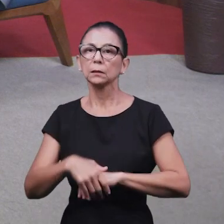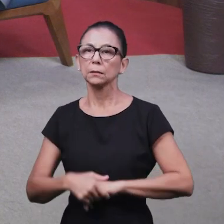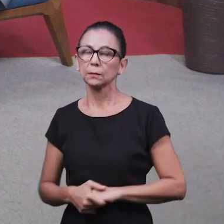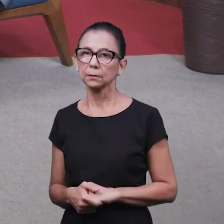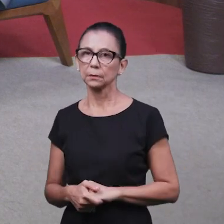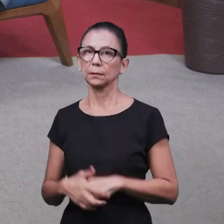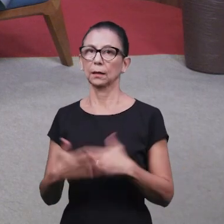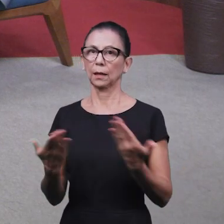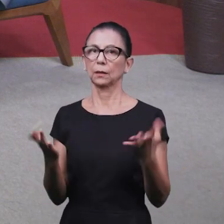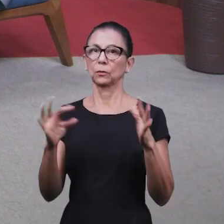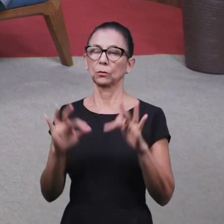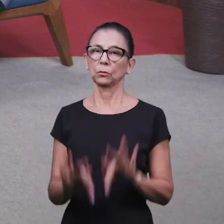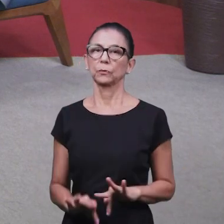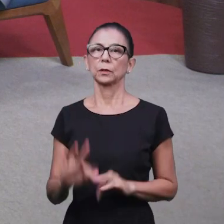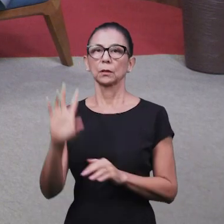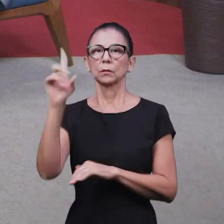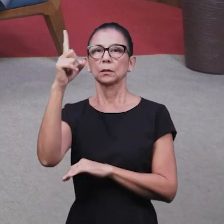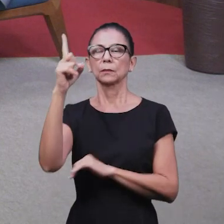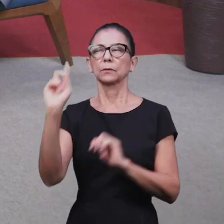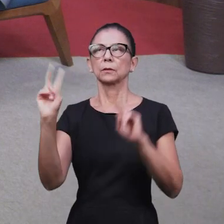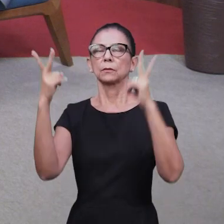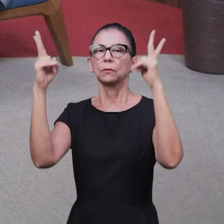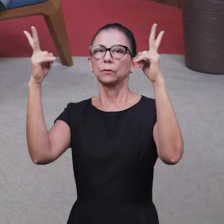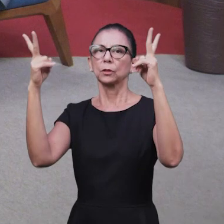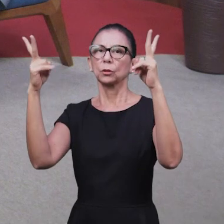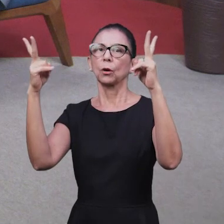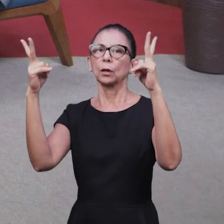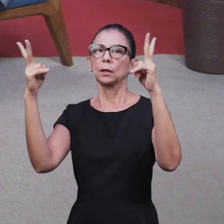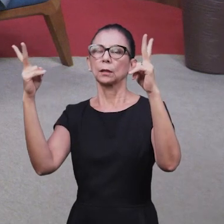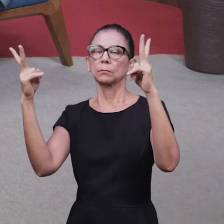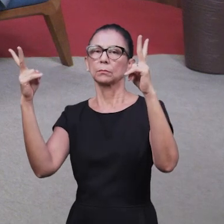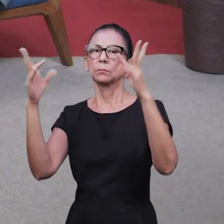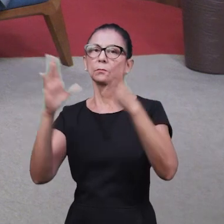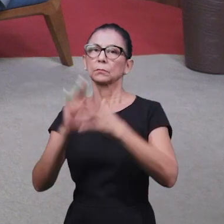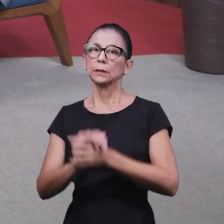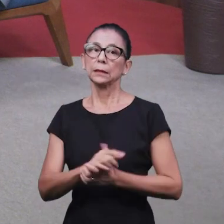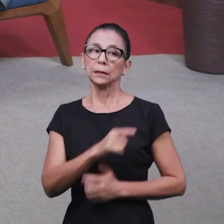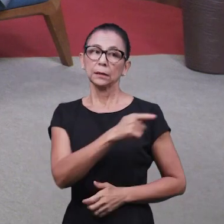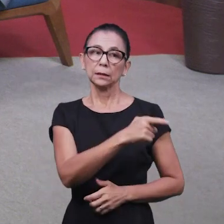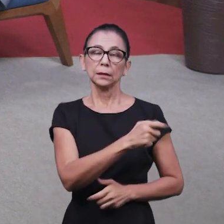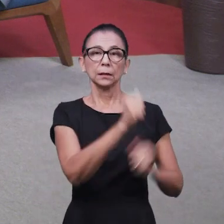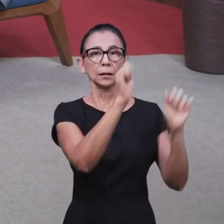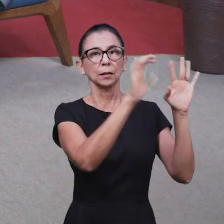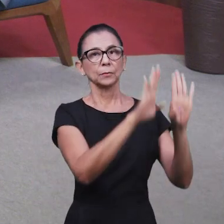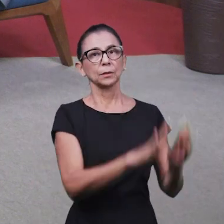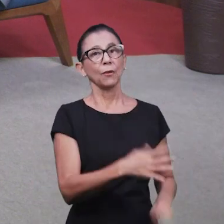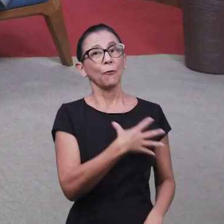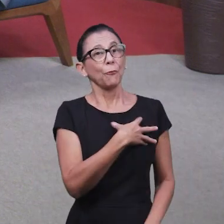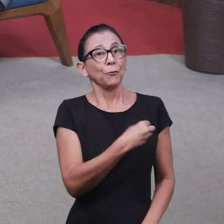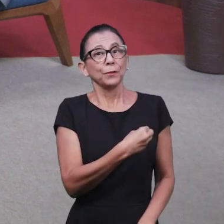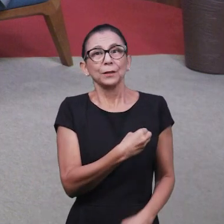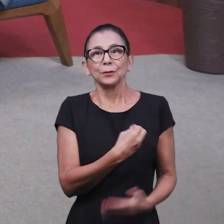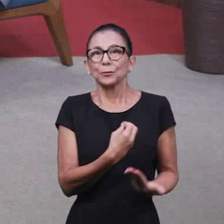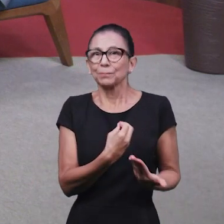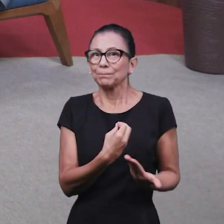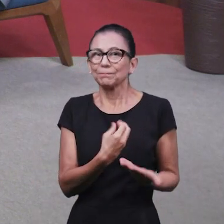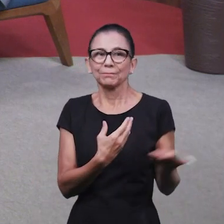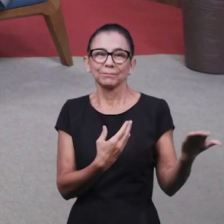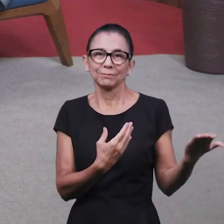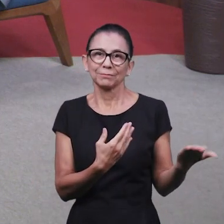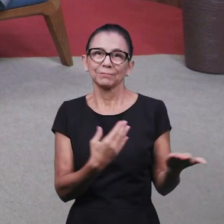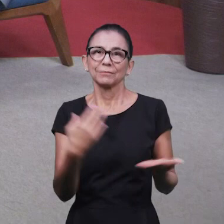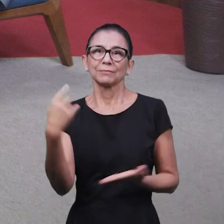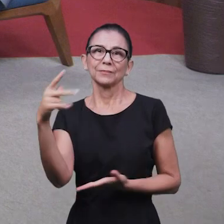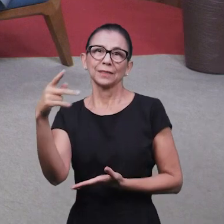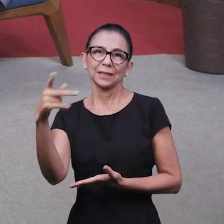depois dando vitória a Davi sobre Absalão. E por se tratar de um filho, Davi até lamentou profundamente a maneira como